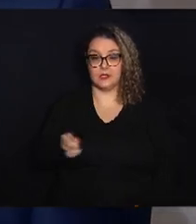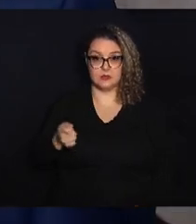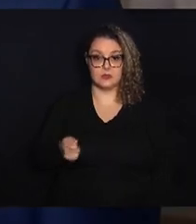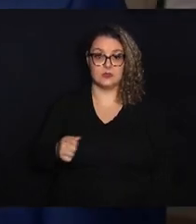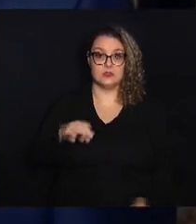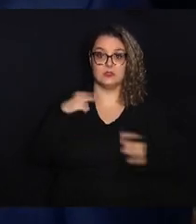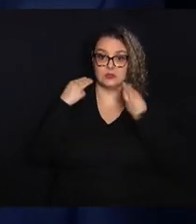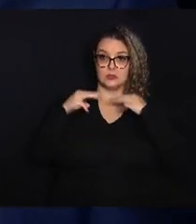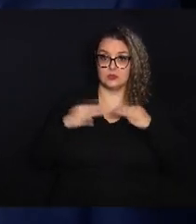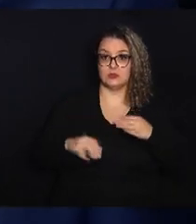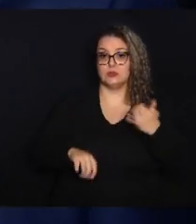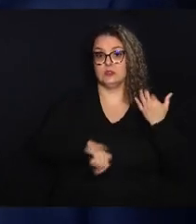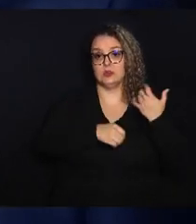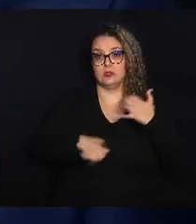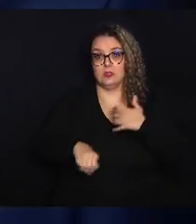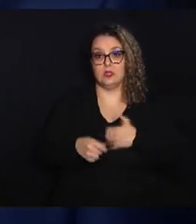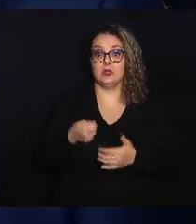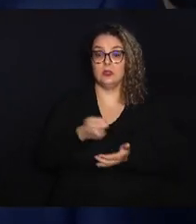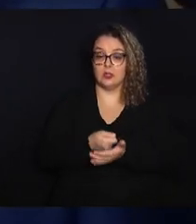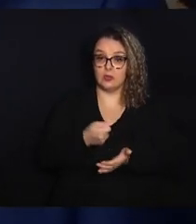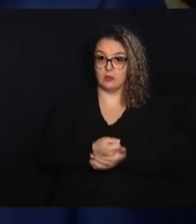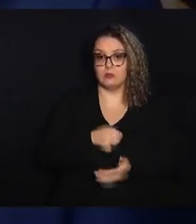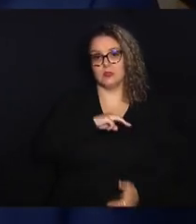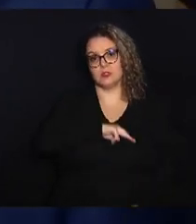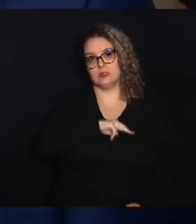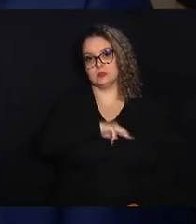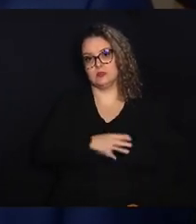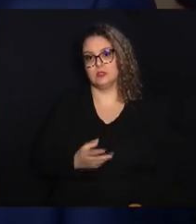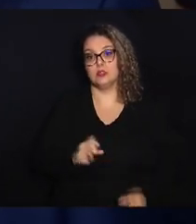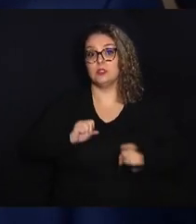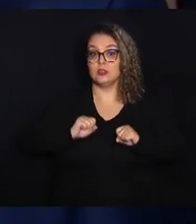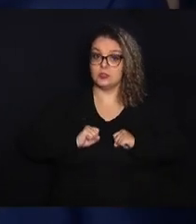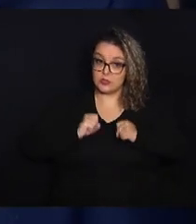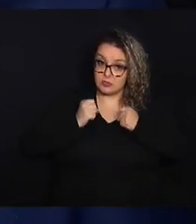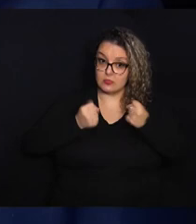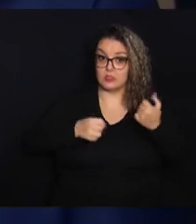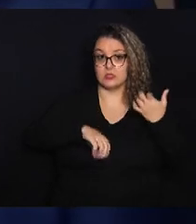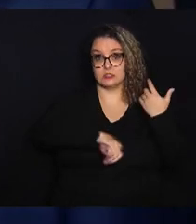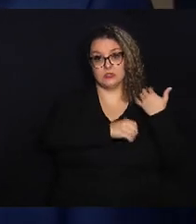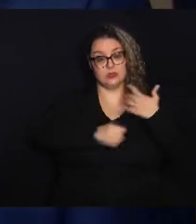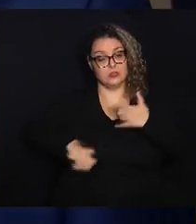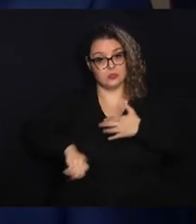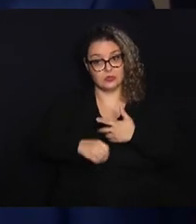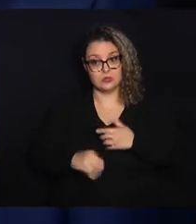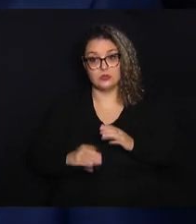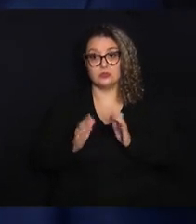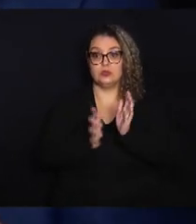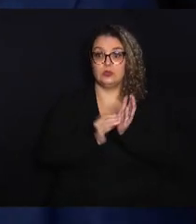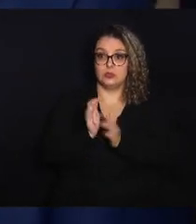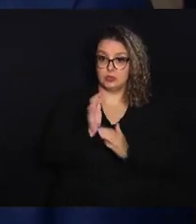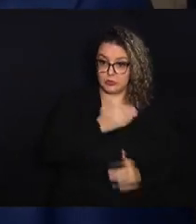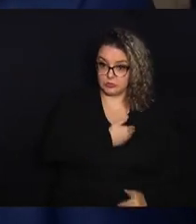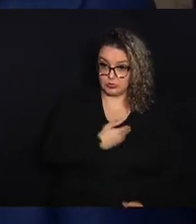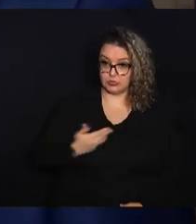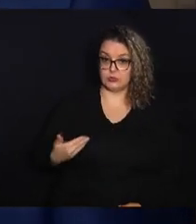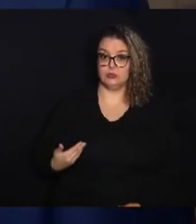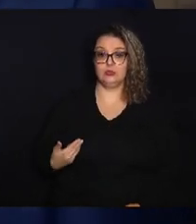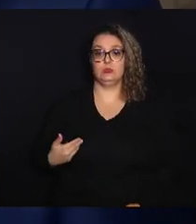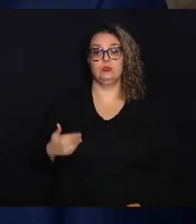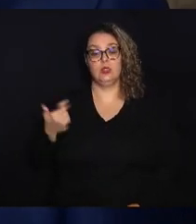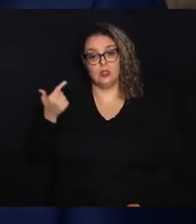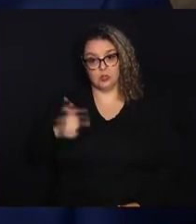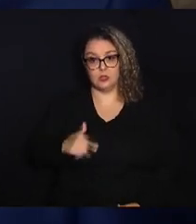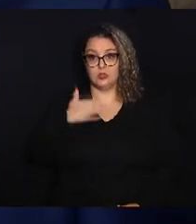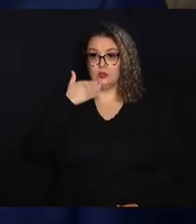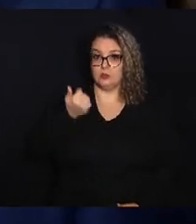da Orquestra tem cumprido muito essa função de defesa da orquestra, de defesa de um concurso público para manutenção e a